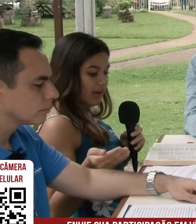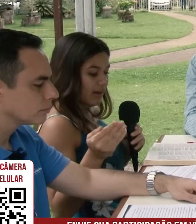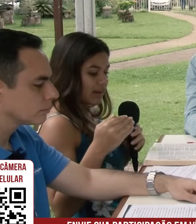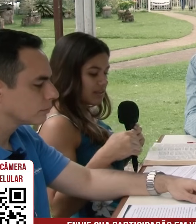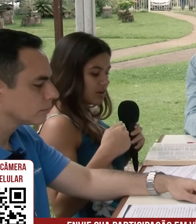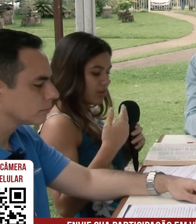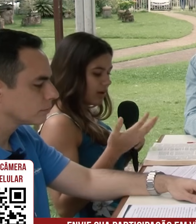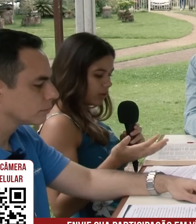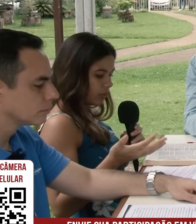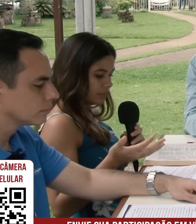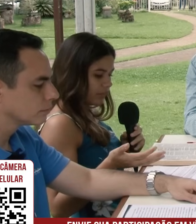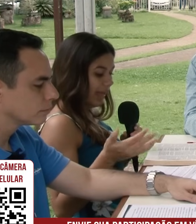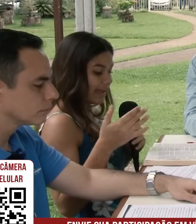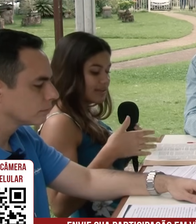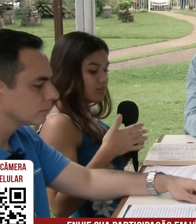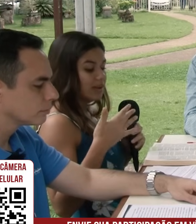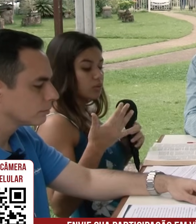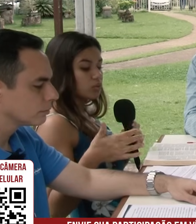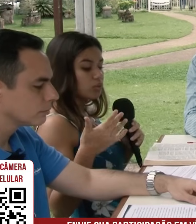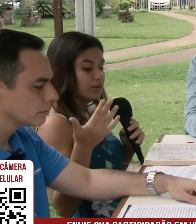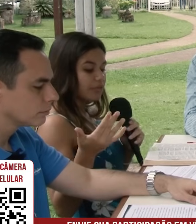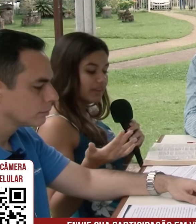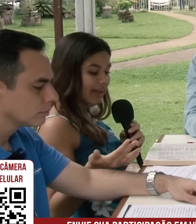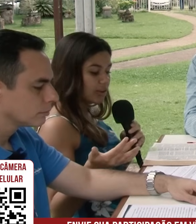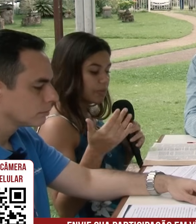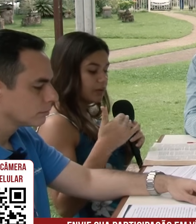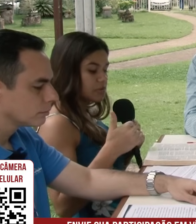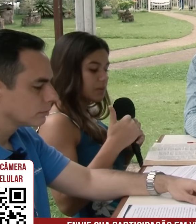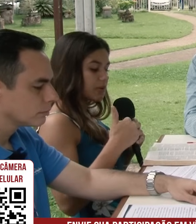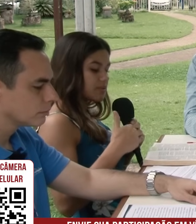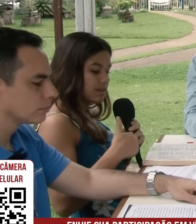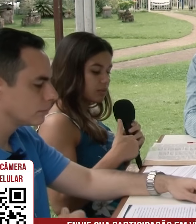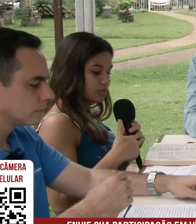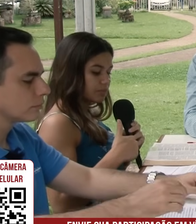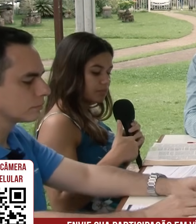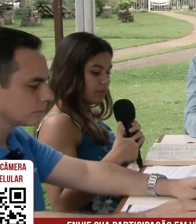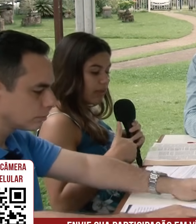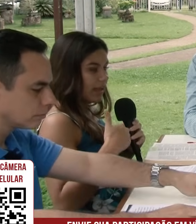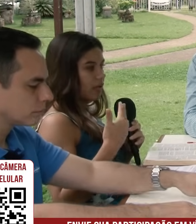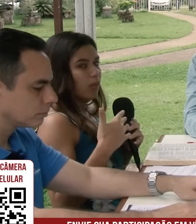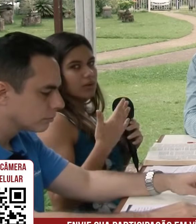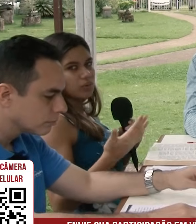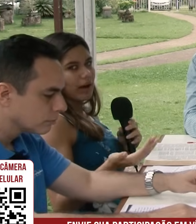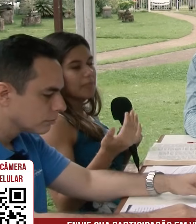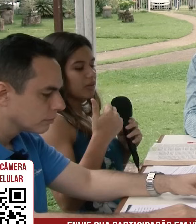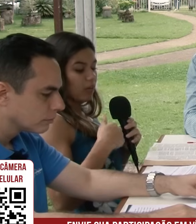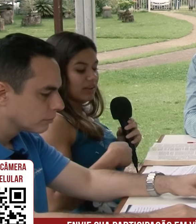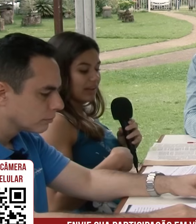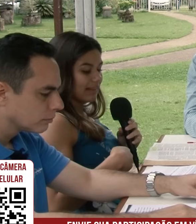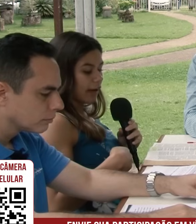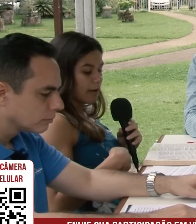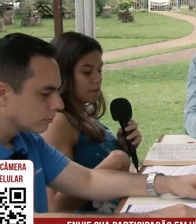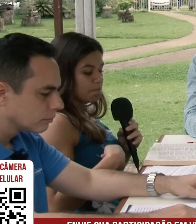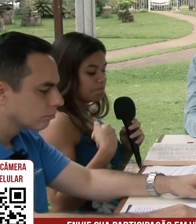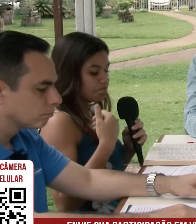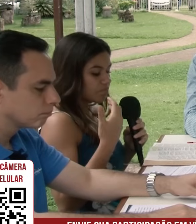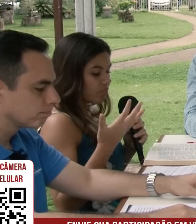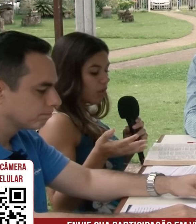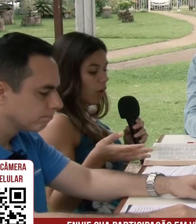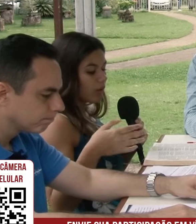o que a igreja guardou? A igreja guardou tudo que foi dado pelo Espírito Santo, enquanto habitou aqui na